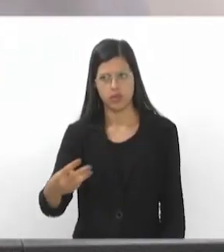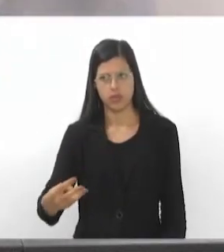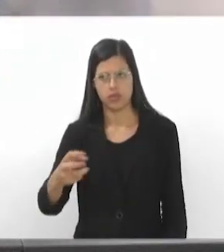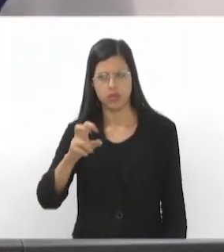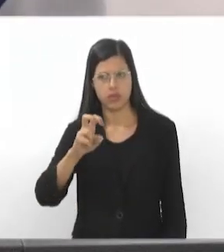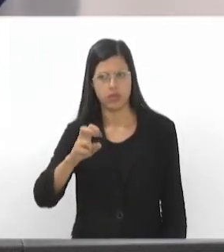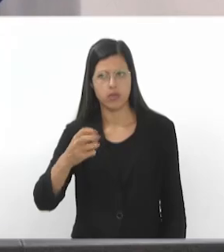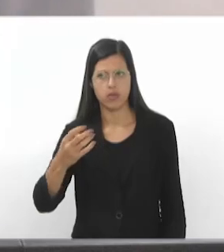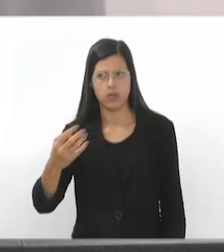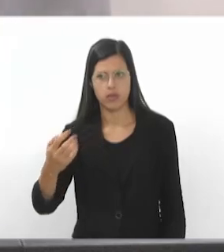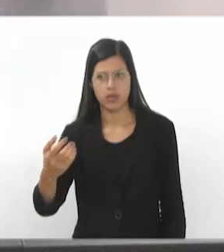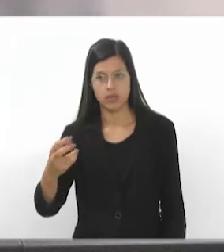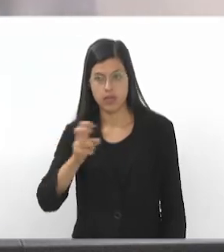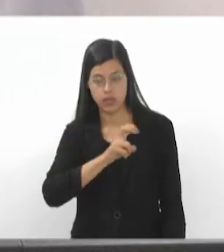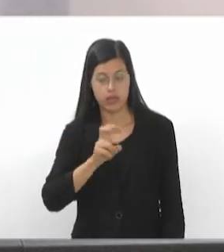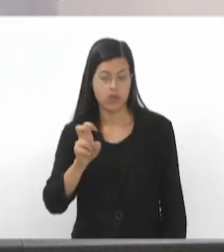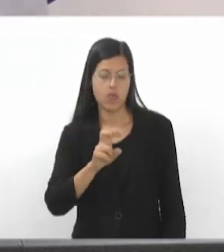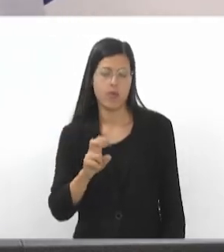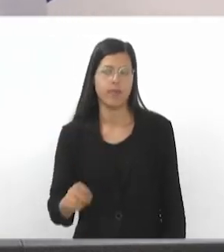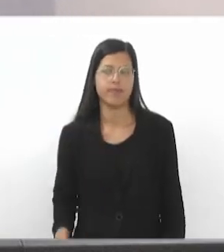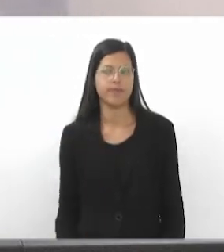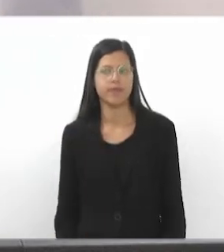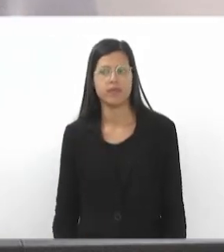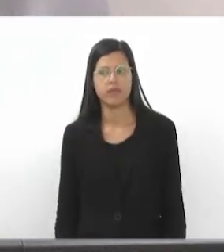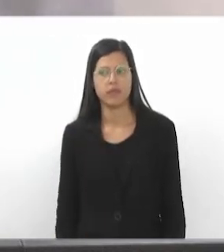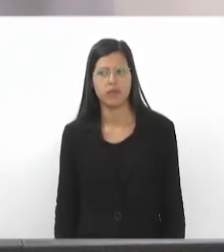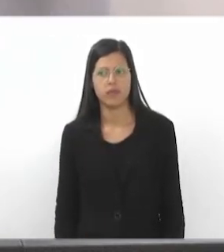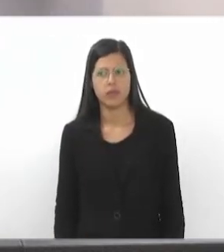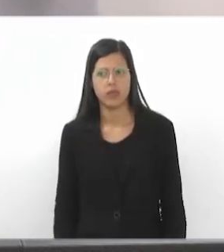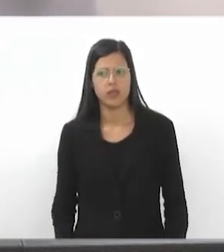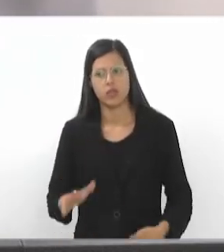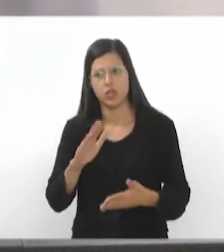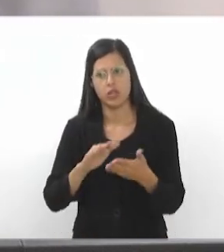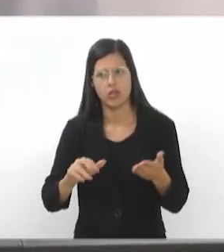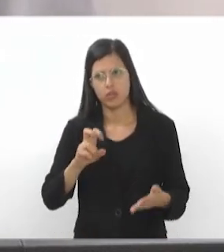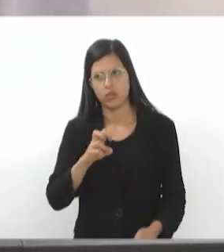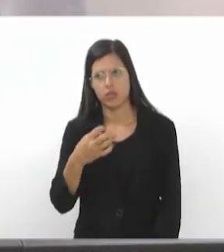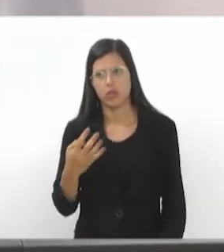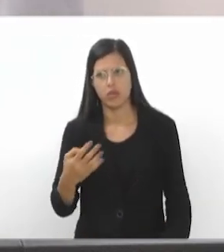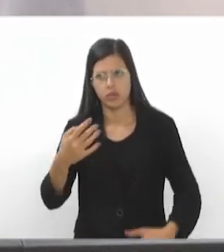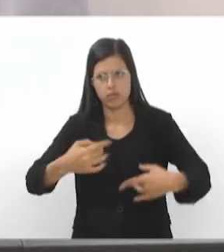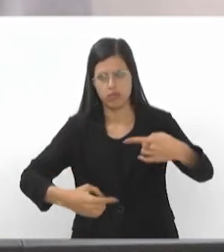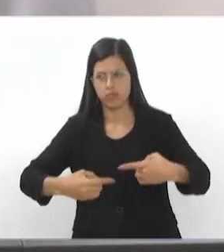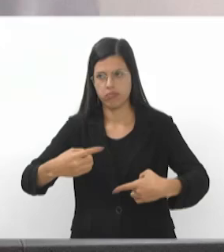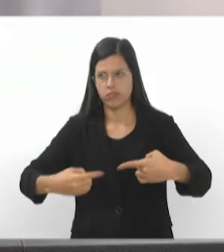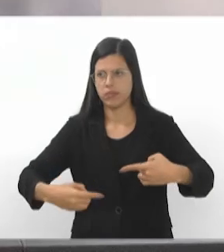53, 55, excetuando o 54. Em discussão.